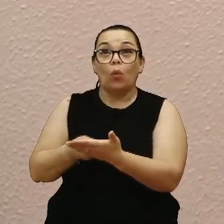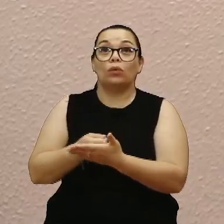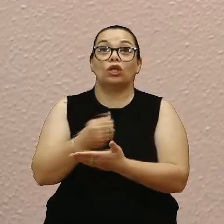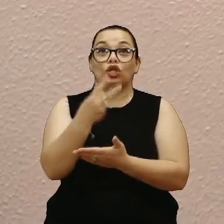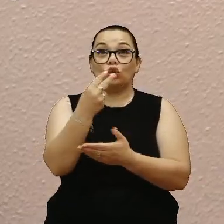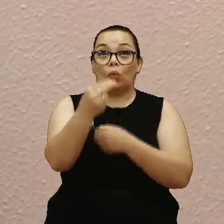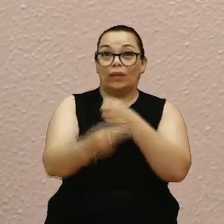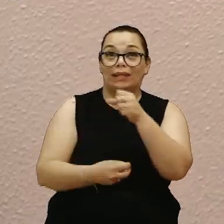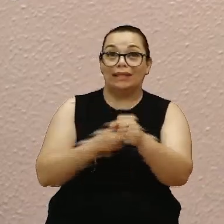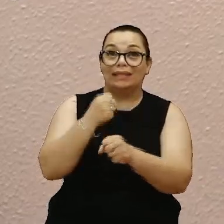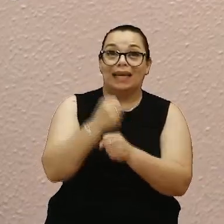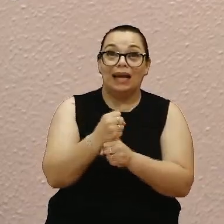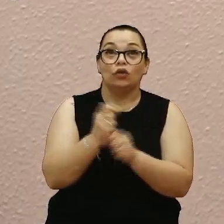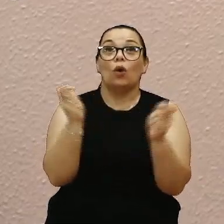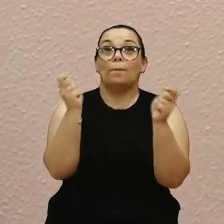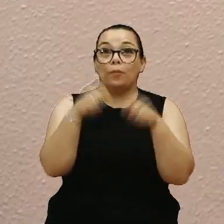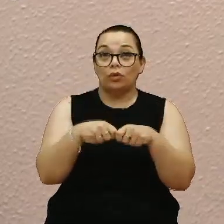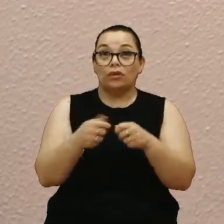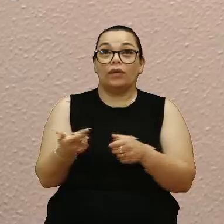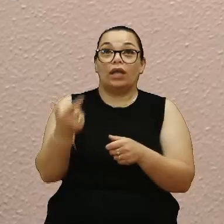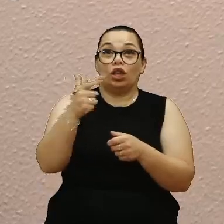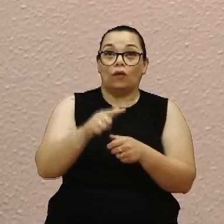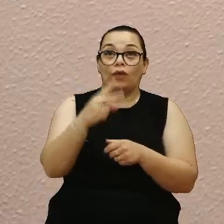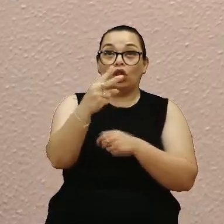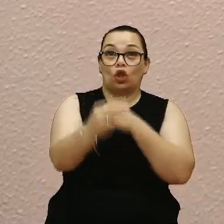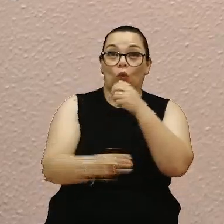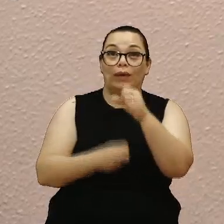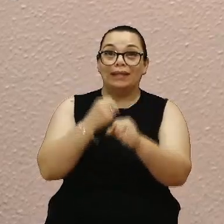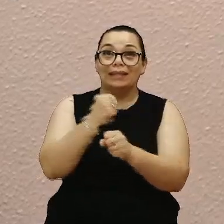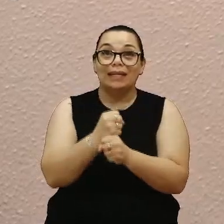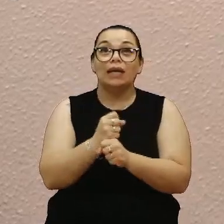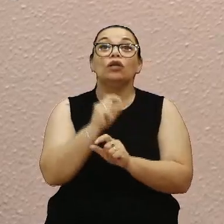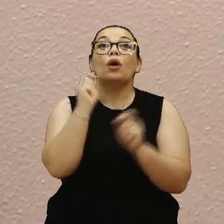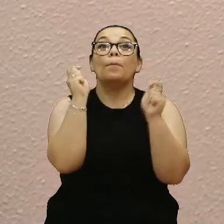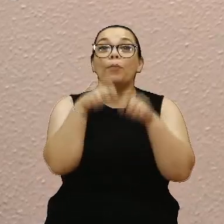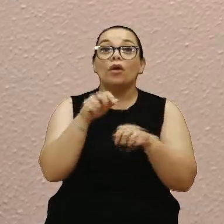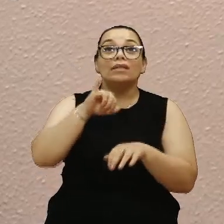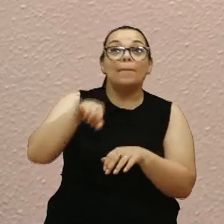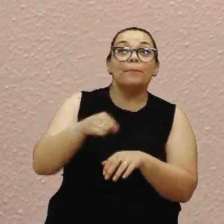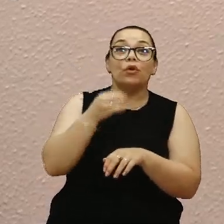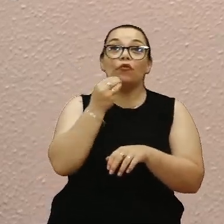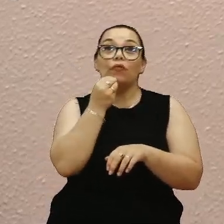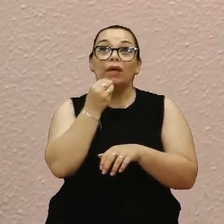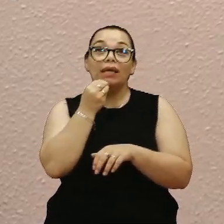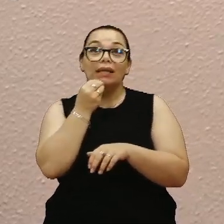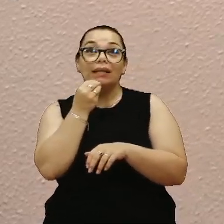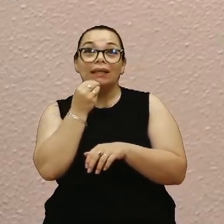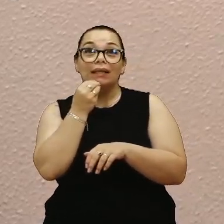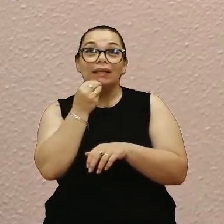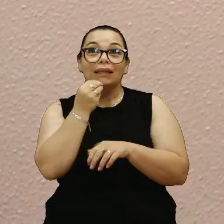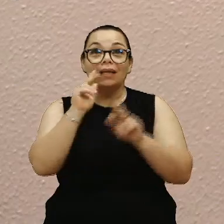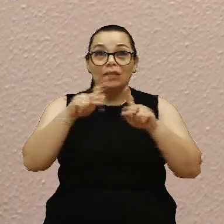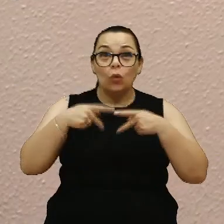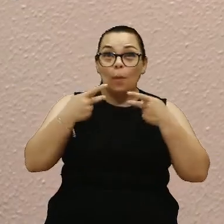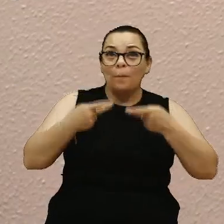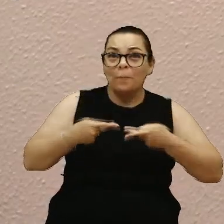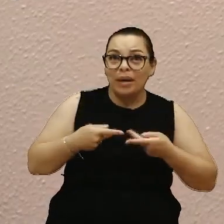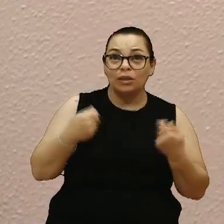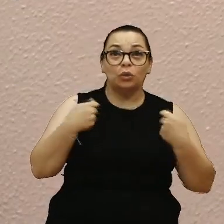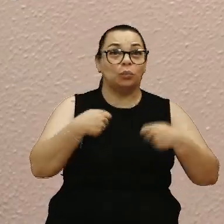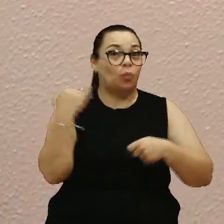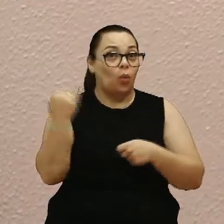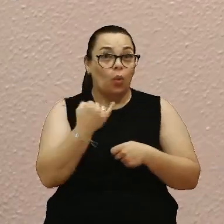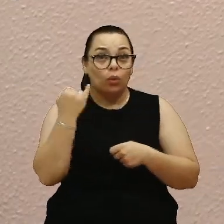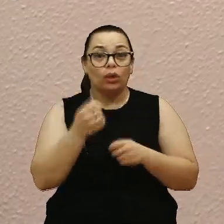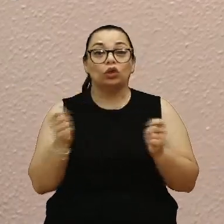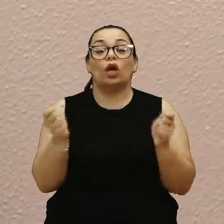anos, com possibilidade de renovação por mais 2, para que a gente possa aproveitar, né, esse material humano, os recursos humanos que